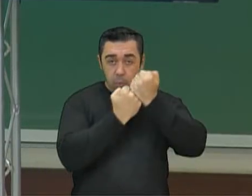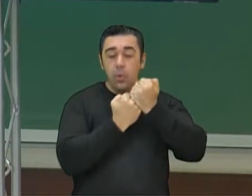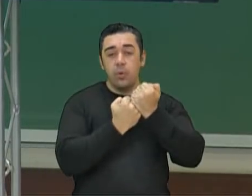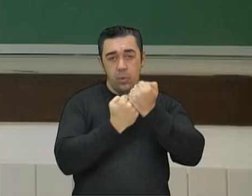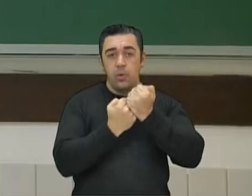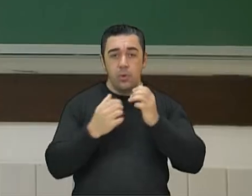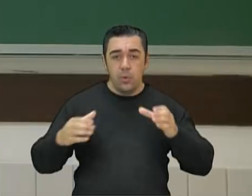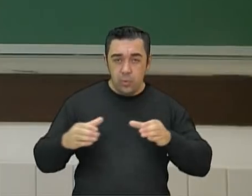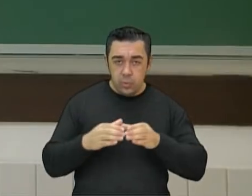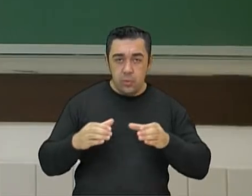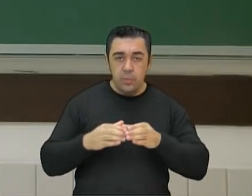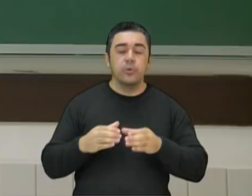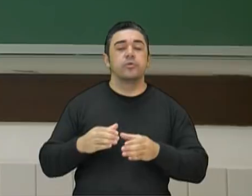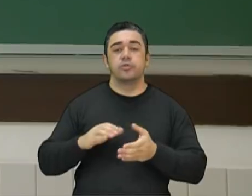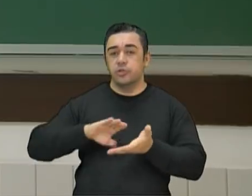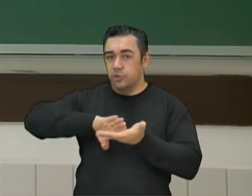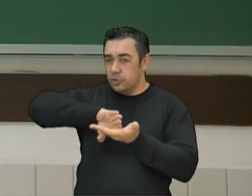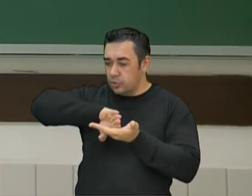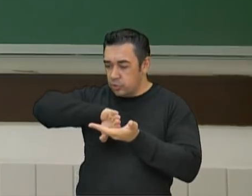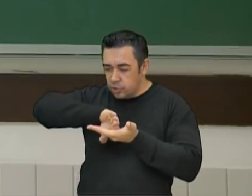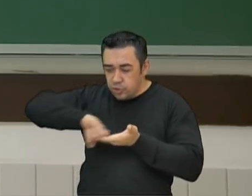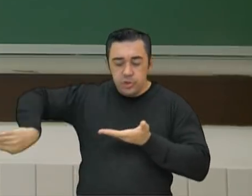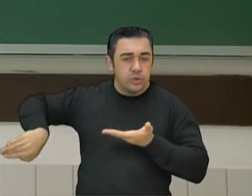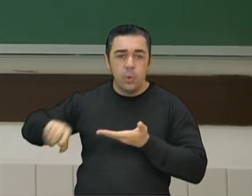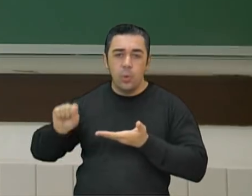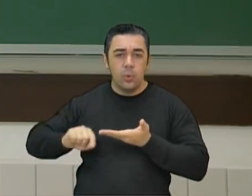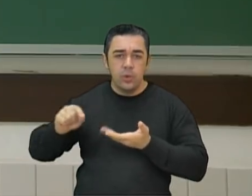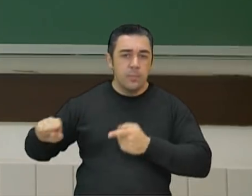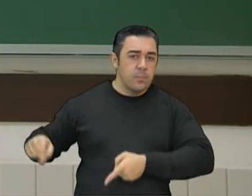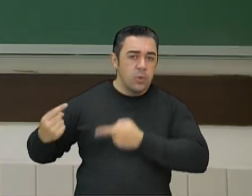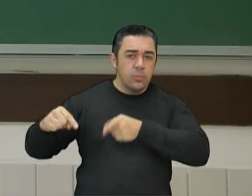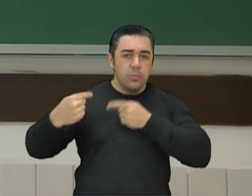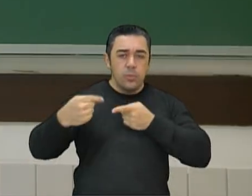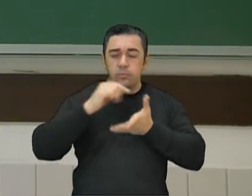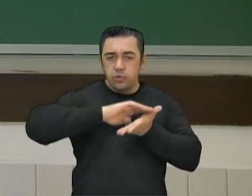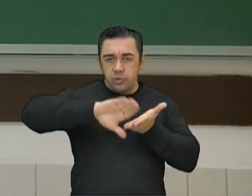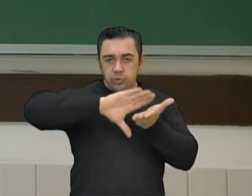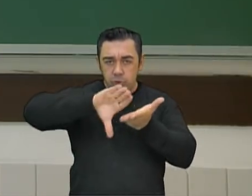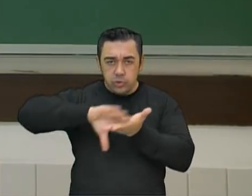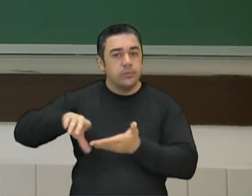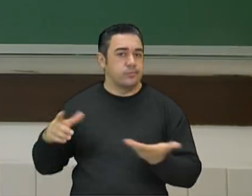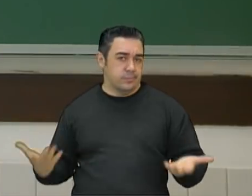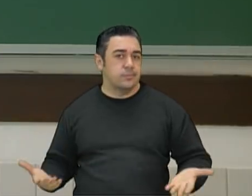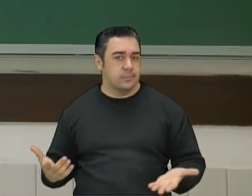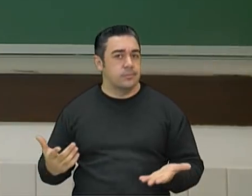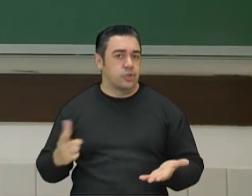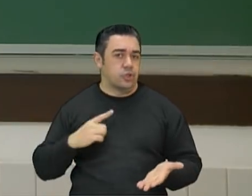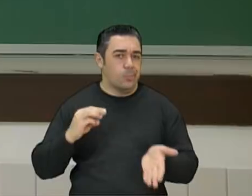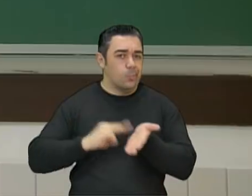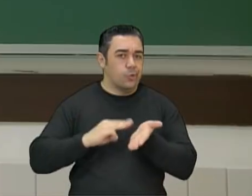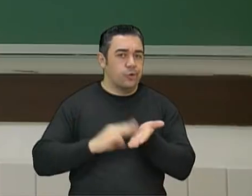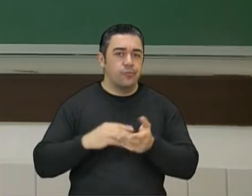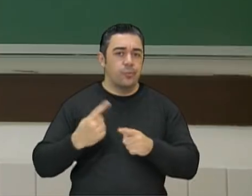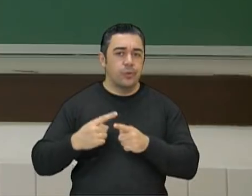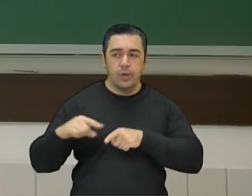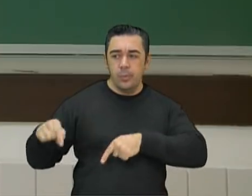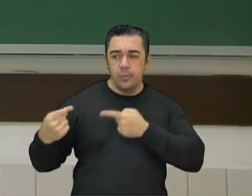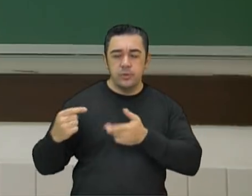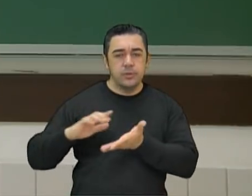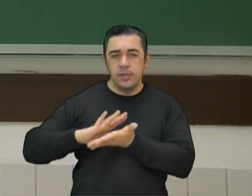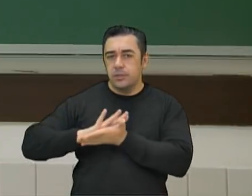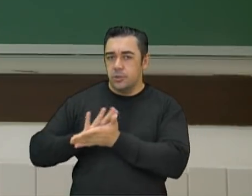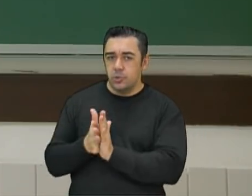perseguição e foi eliminando seus opositores. Ele tinha motivos para isso. A oposição estaria